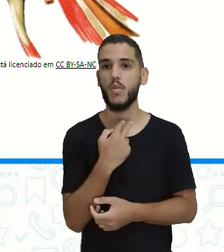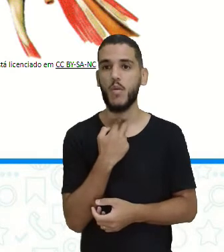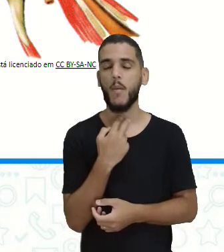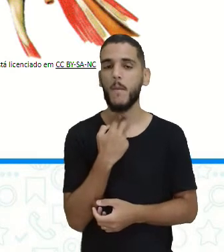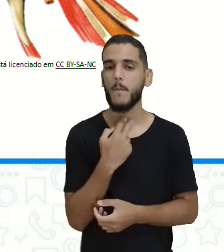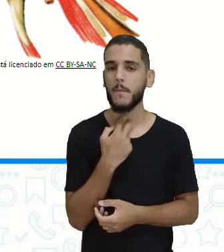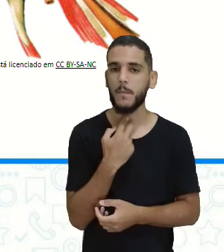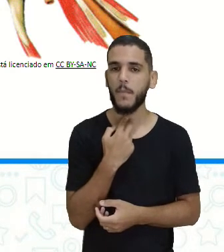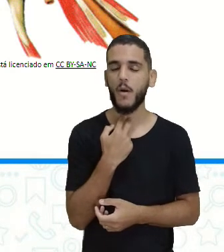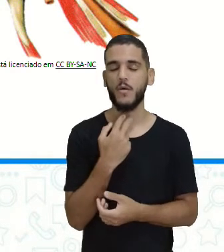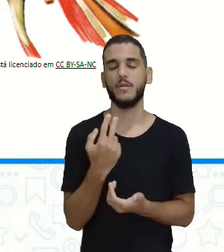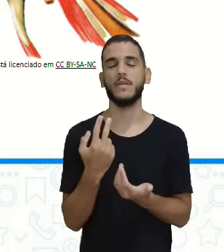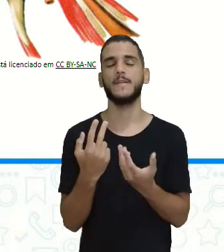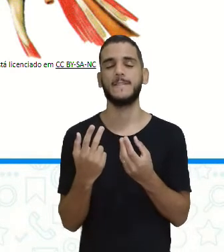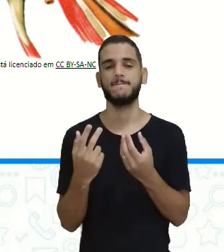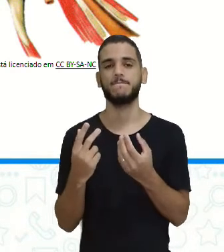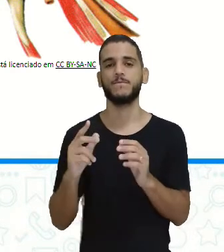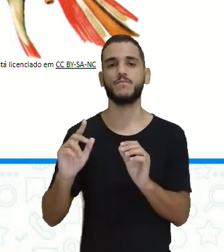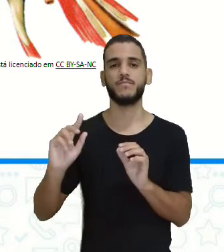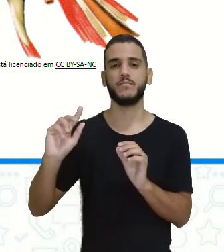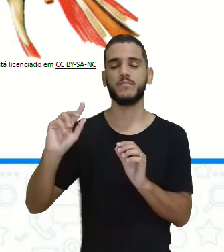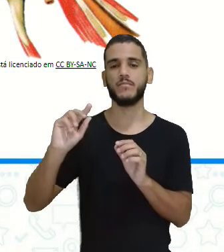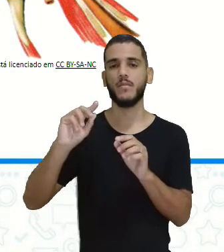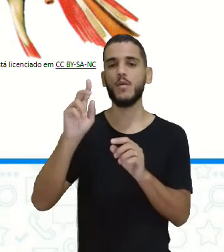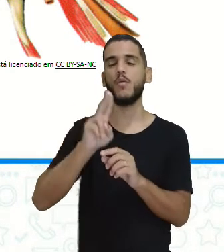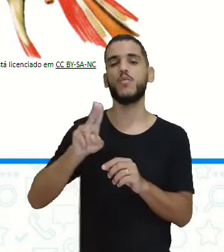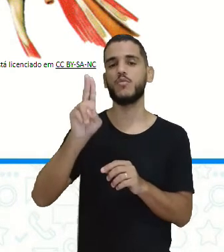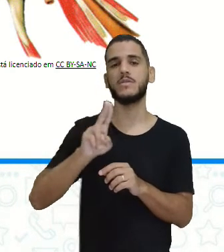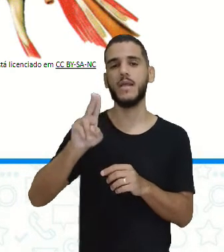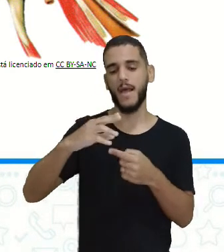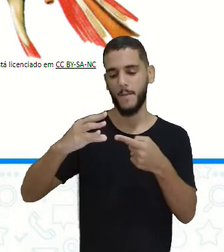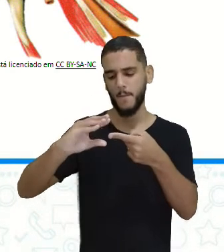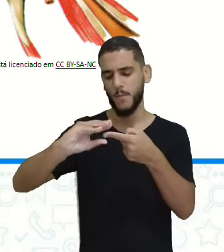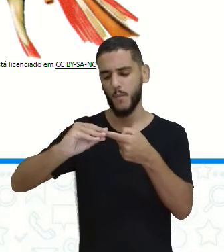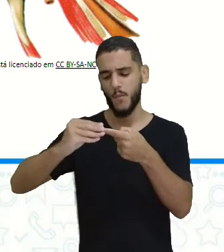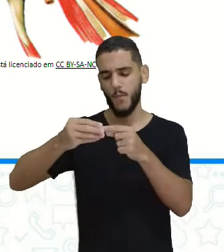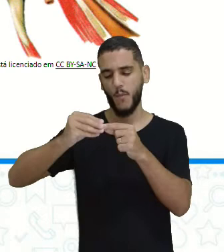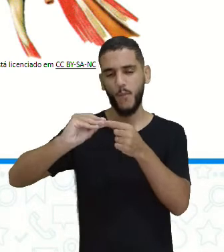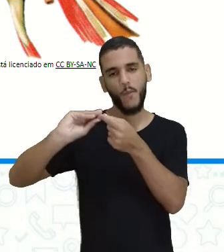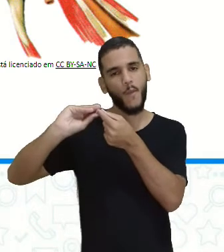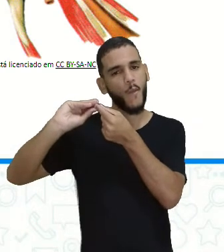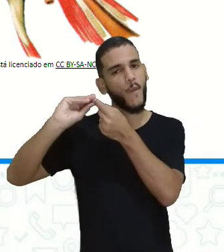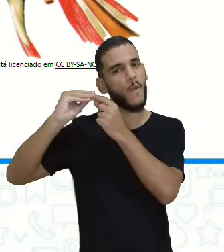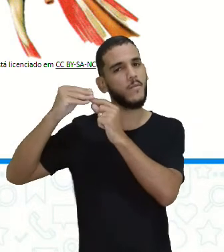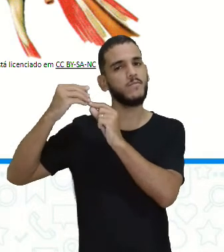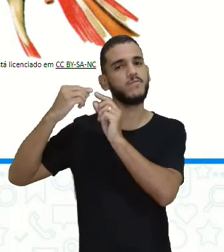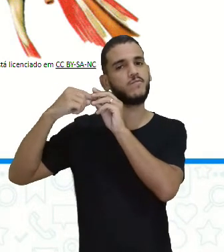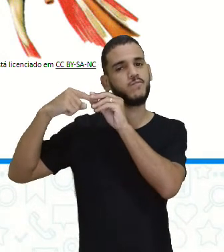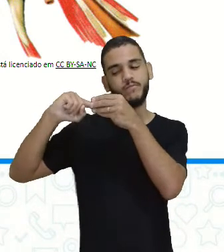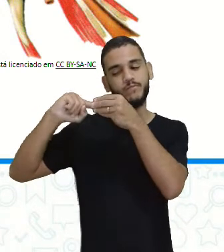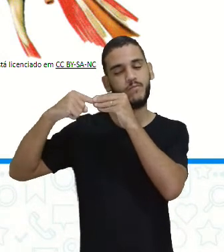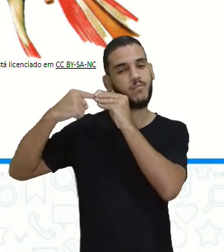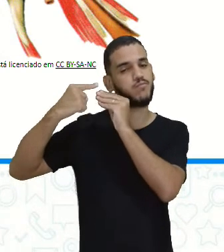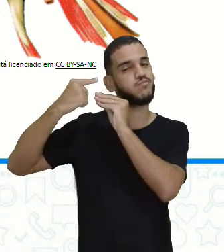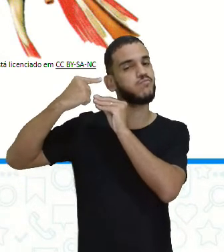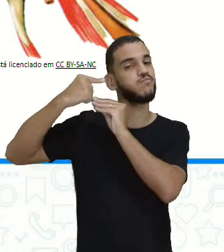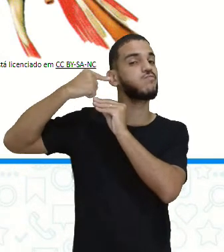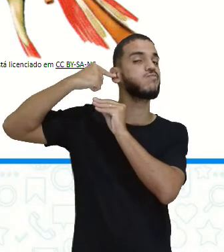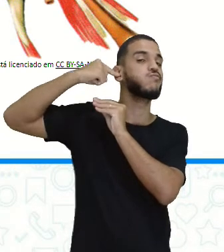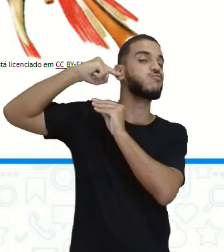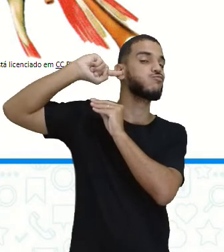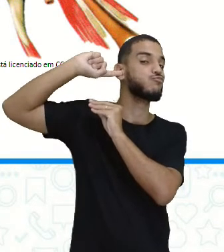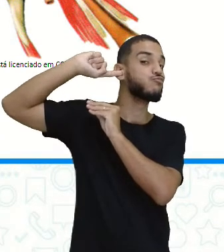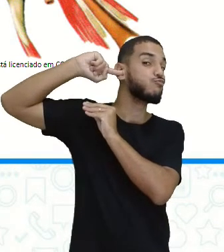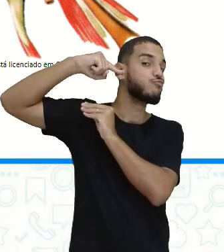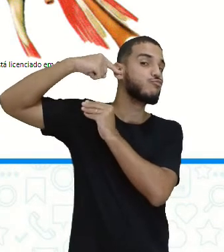tirar o excesso de cera da parte externa. Então, gente, a cera é importante sim, viu? Ela não pode ser